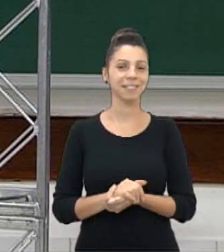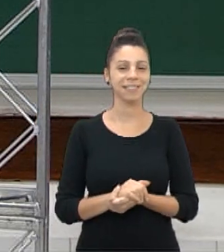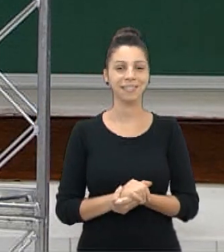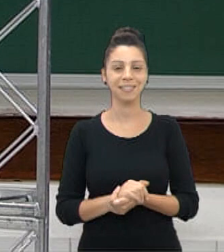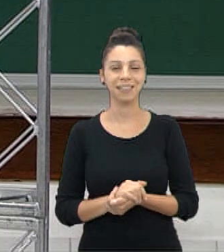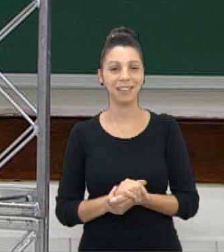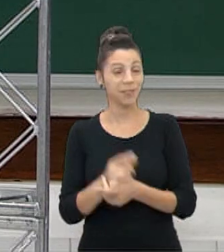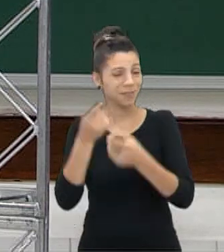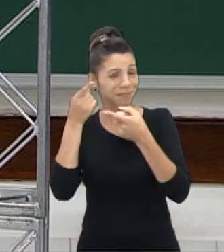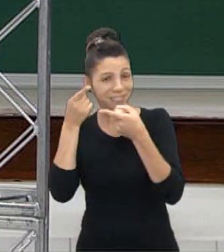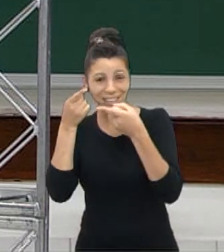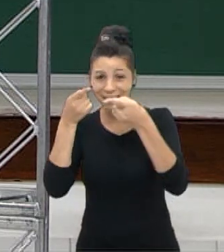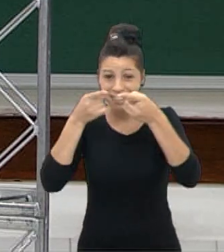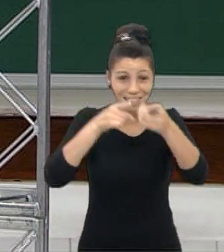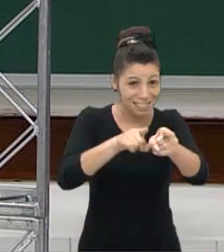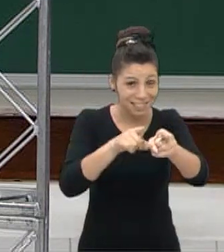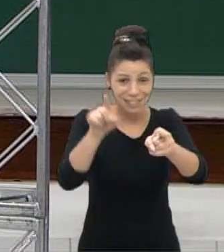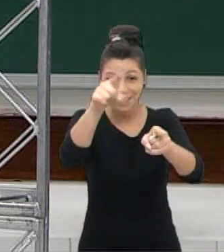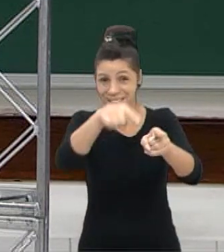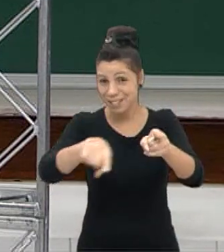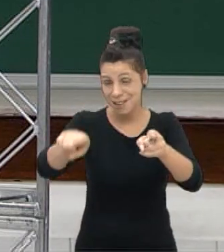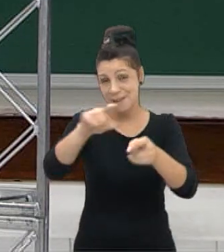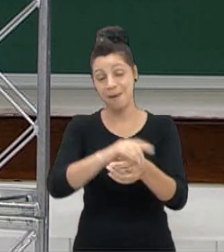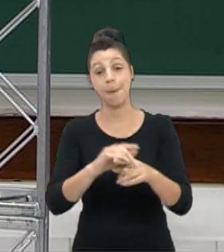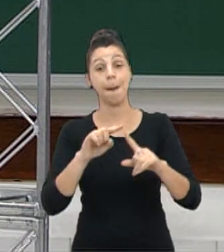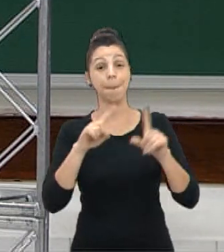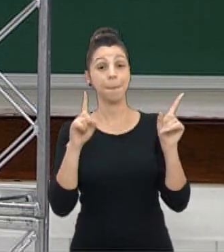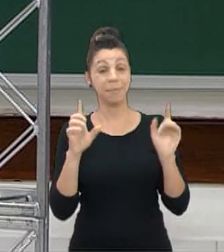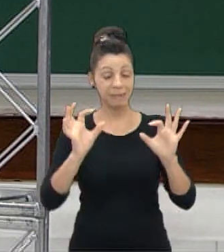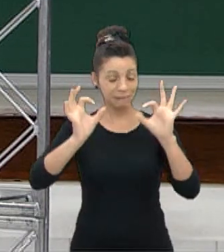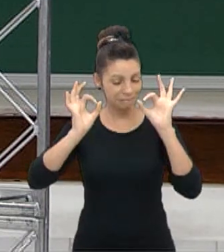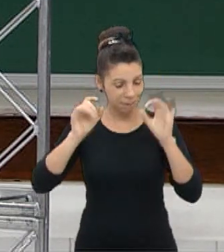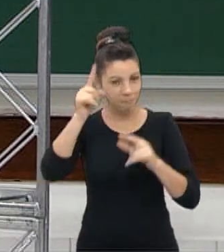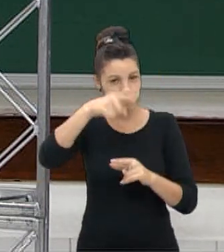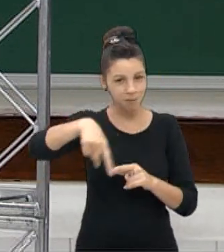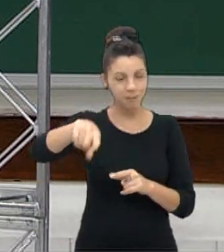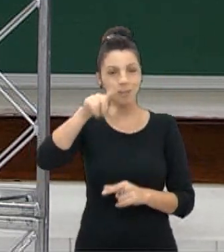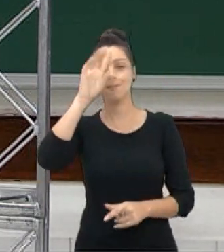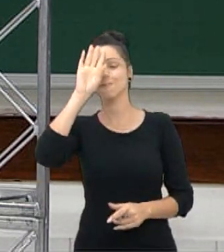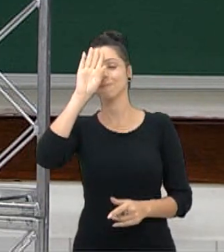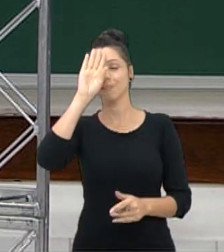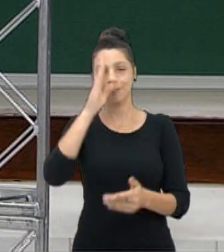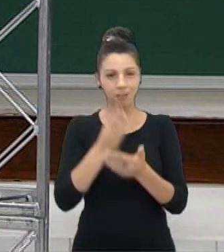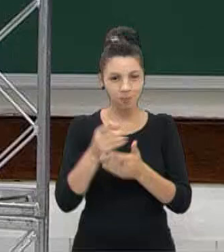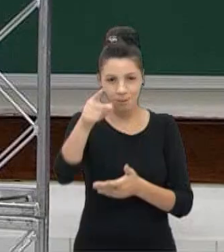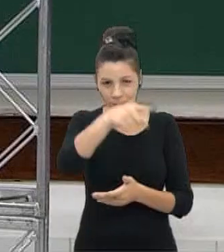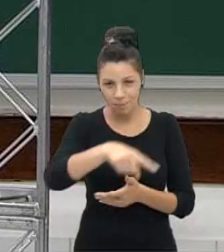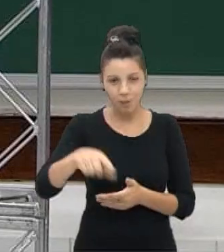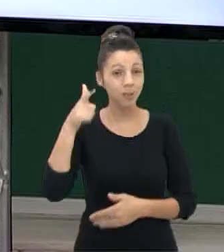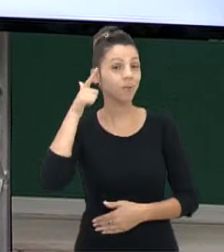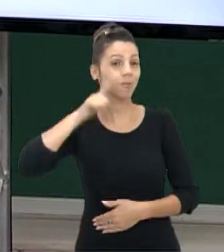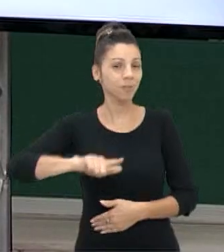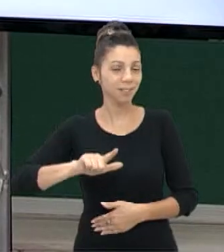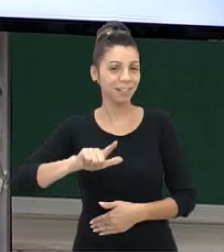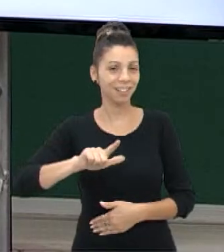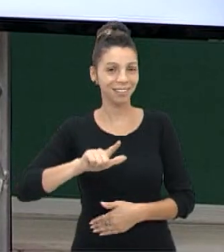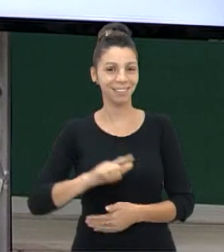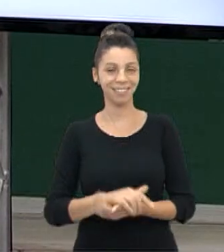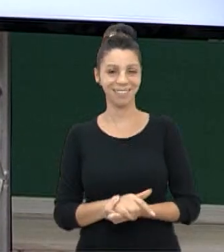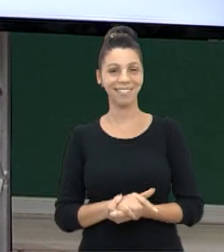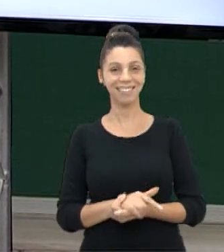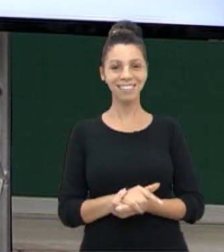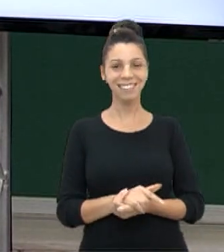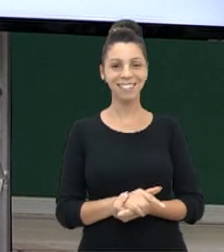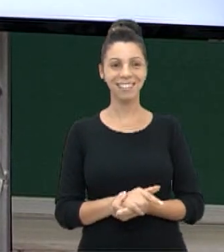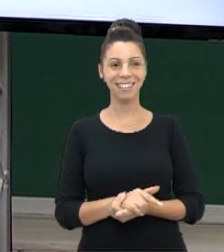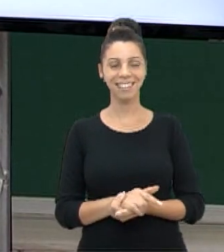super desafio, mas com certeza vocês vão conseguir, ok? Observe comigo então, aqui nós vamos